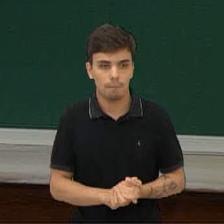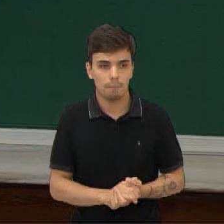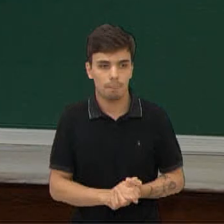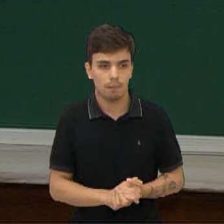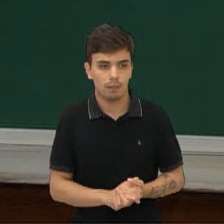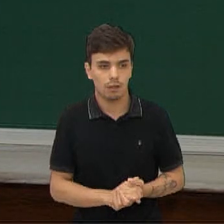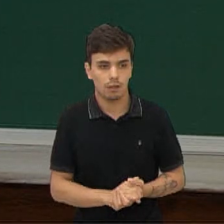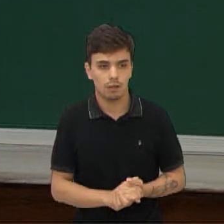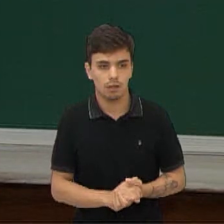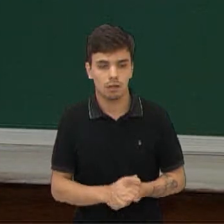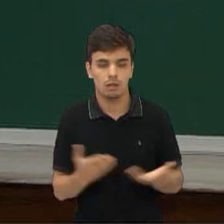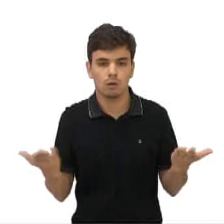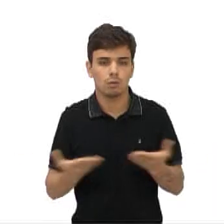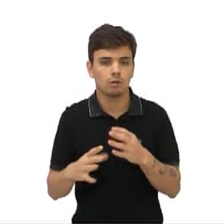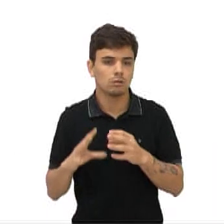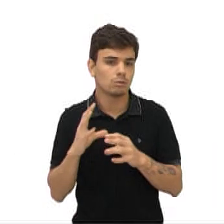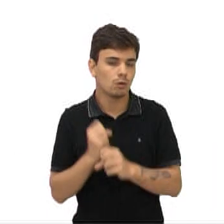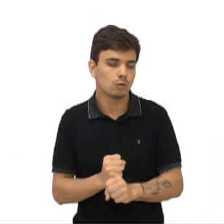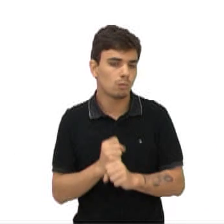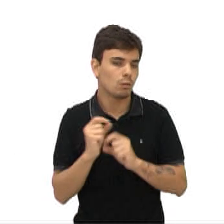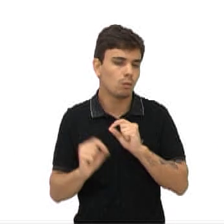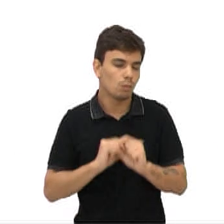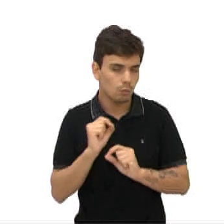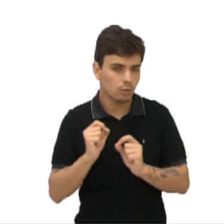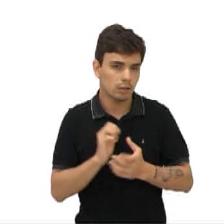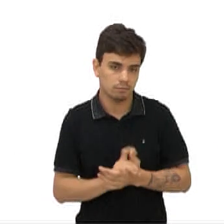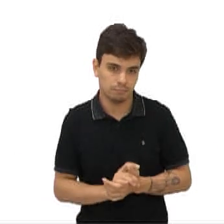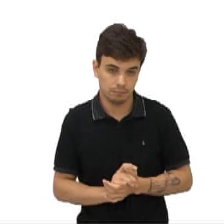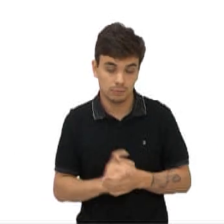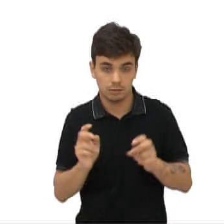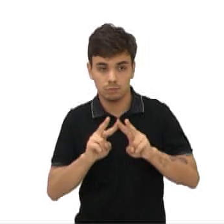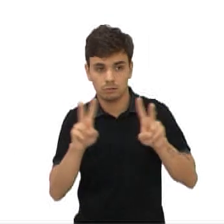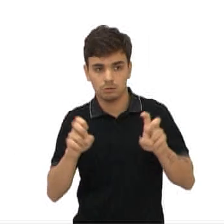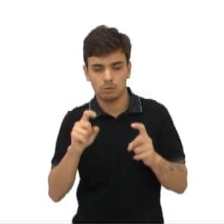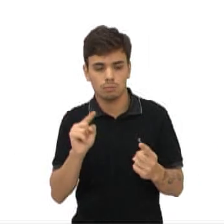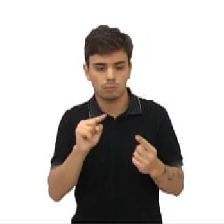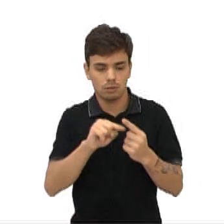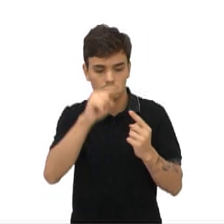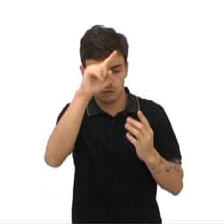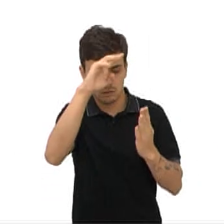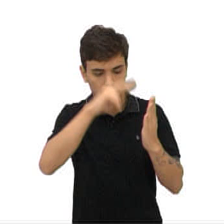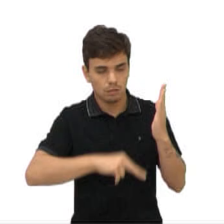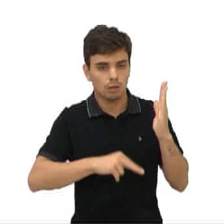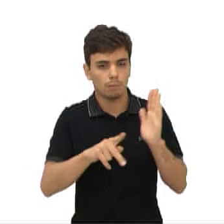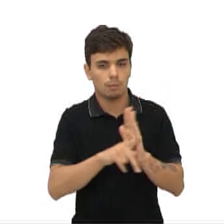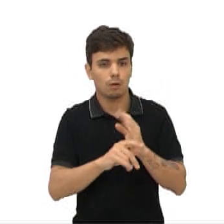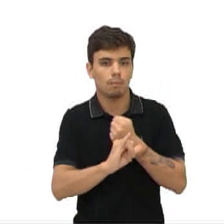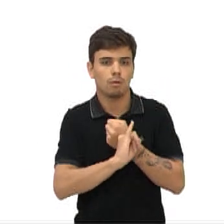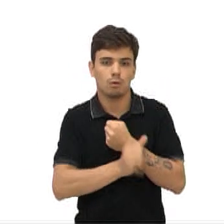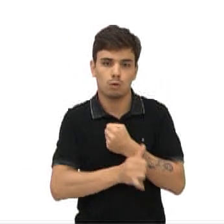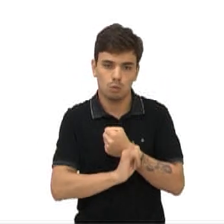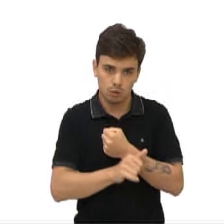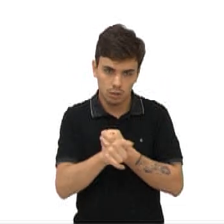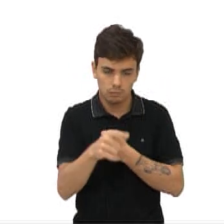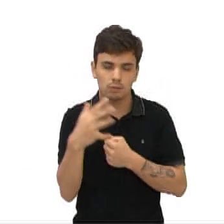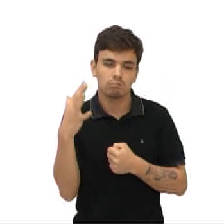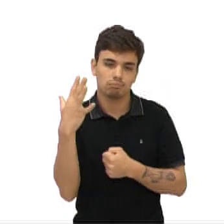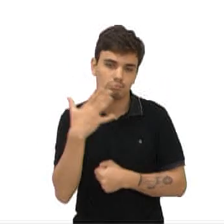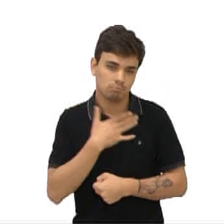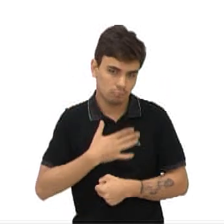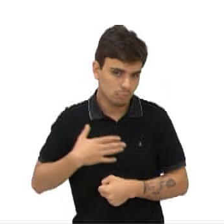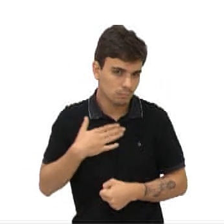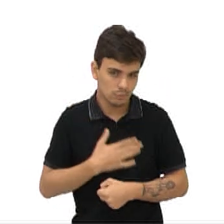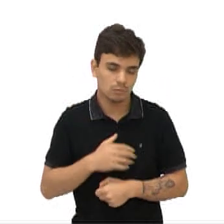então? E o que a gente aprendeu sobre a aula de hoje? Nós lemos compreensivamente uma crônica, linda por sinal, espero que você tenha